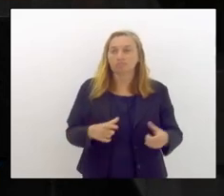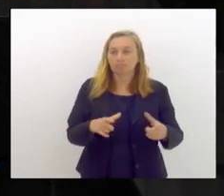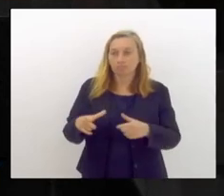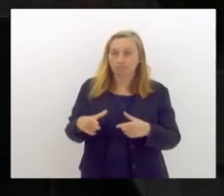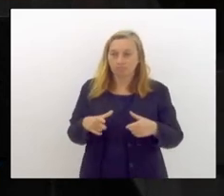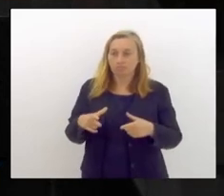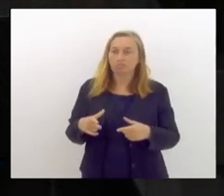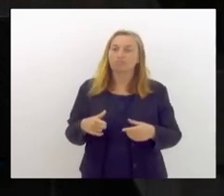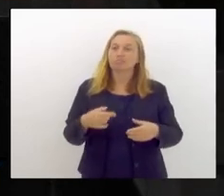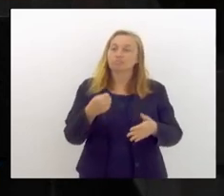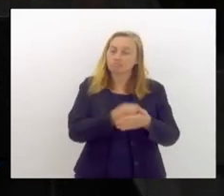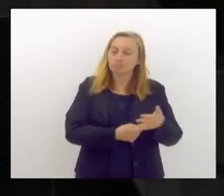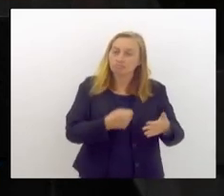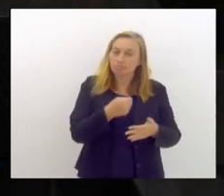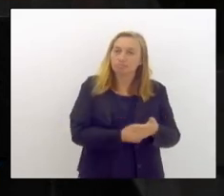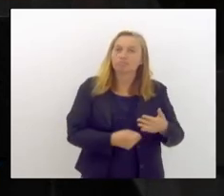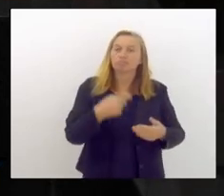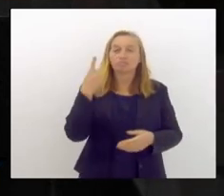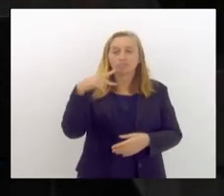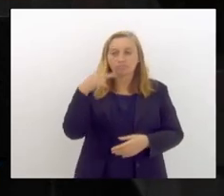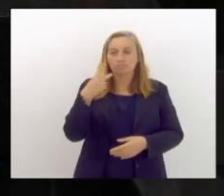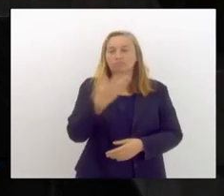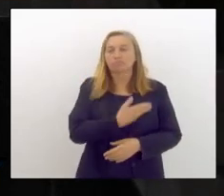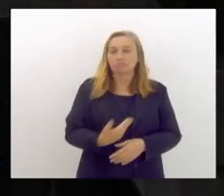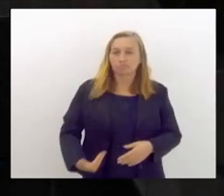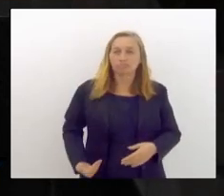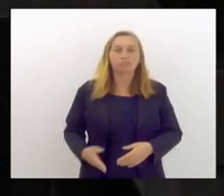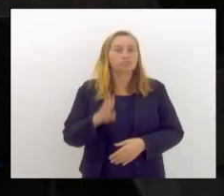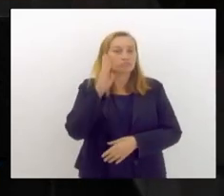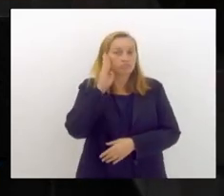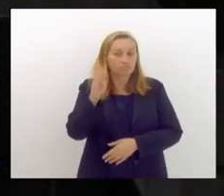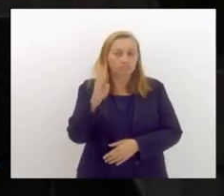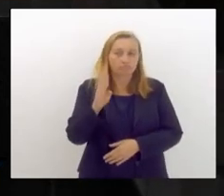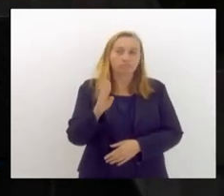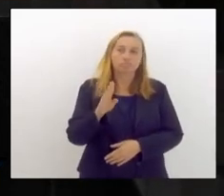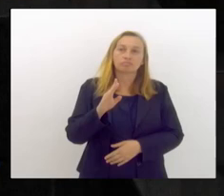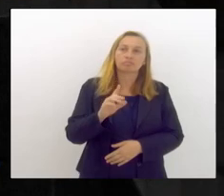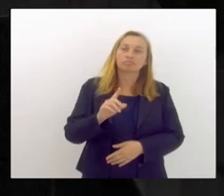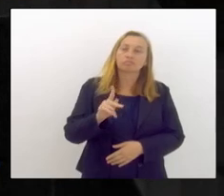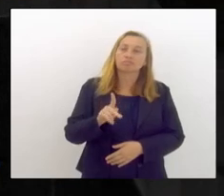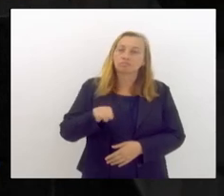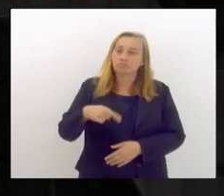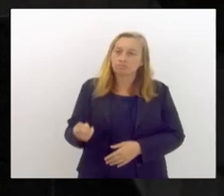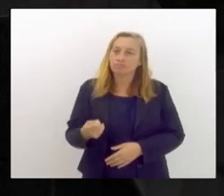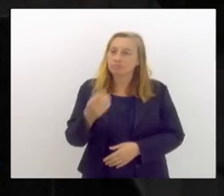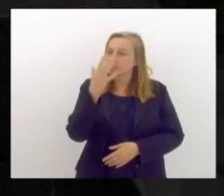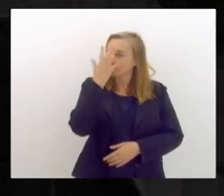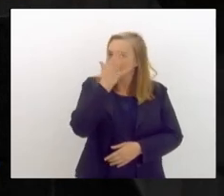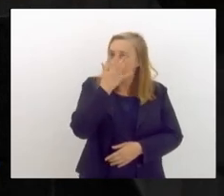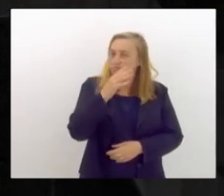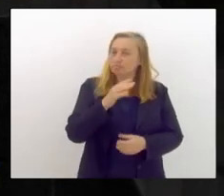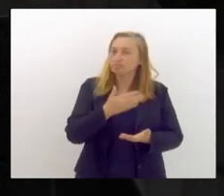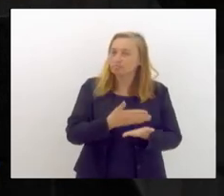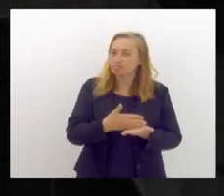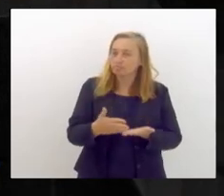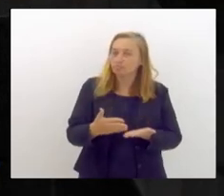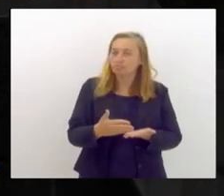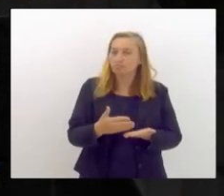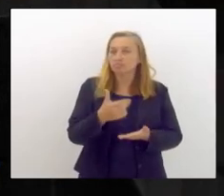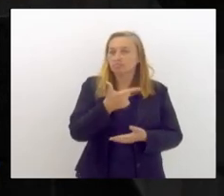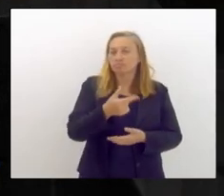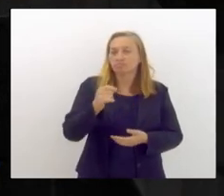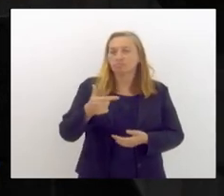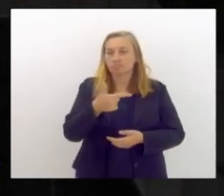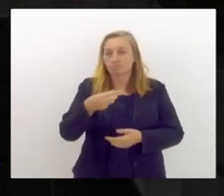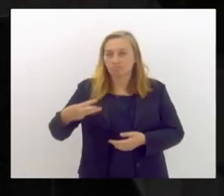gente vai estar brigando por essa política pública que é fundamental. Que após o carnaval, quando começar o ano, 2023